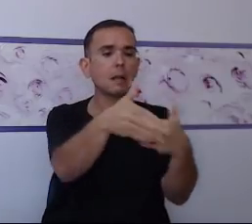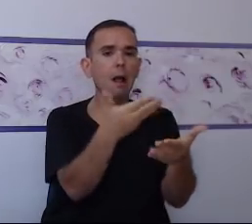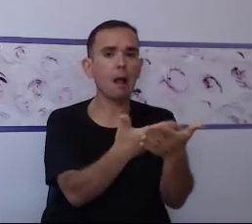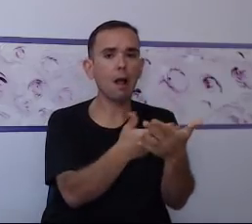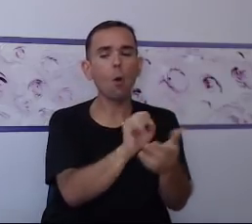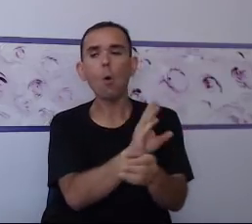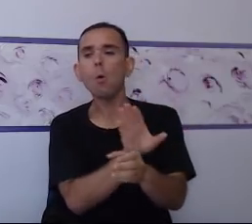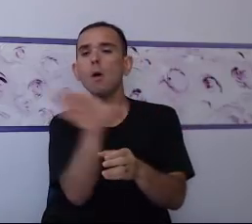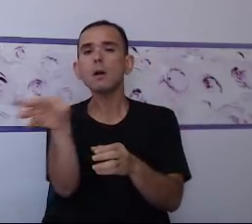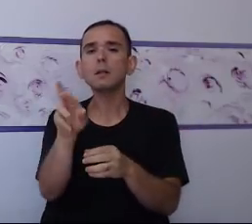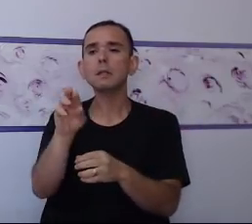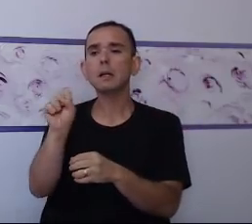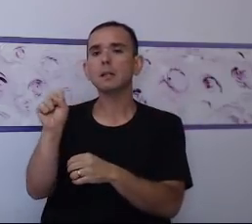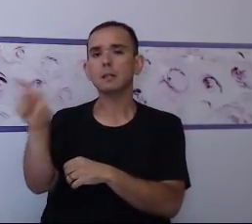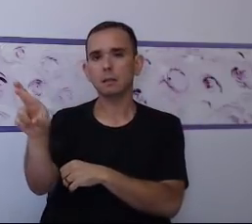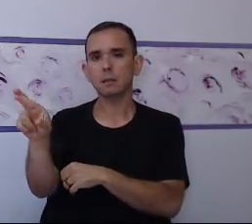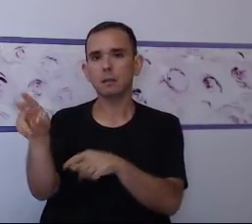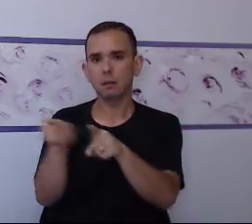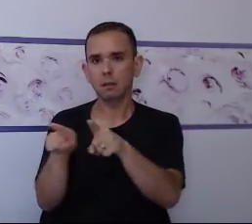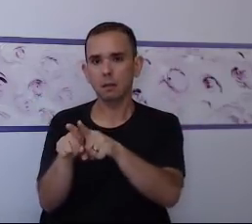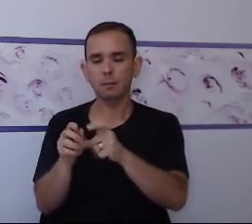como em salas de recursos